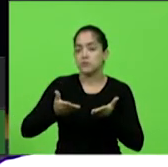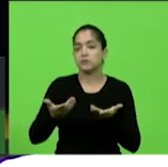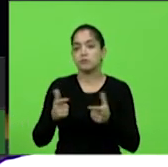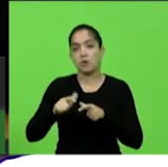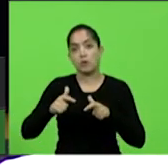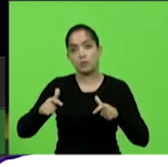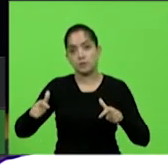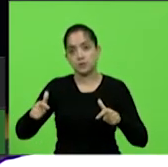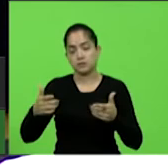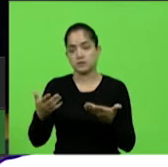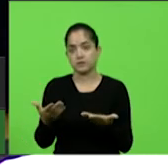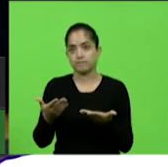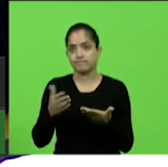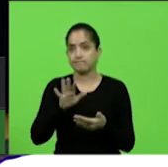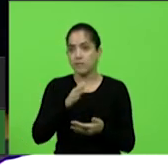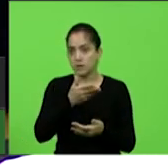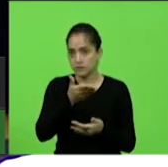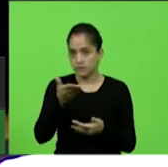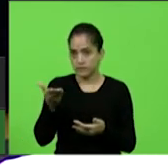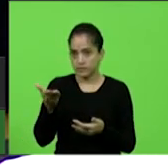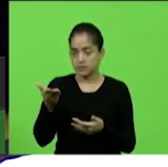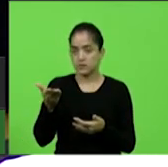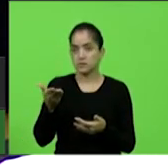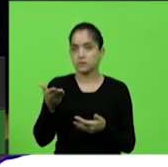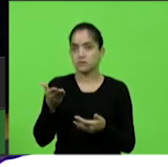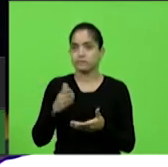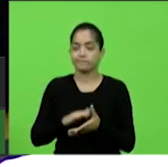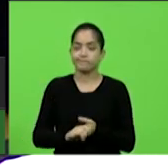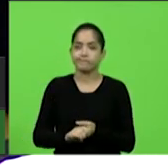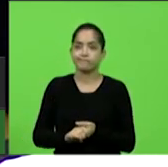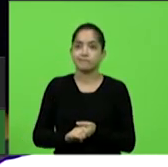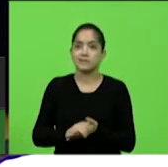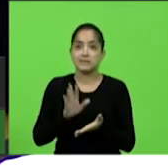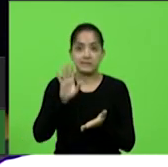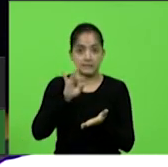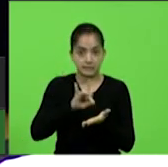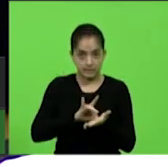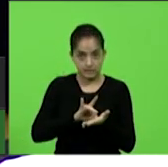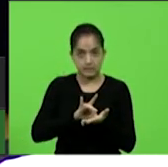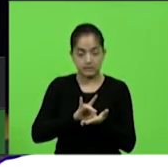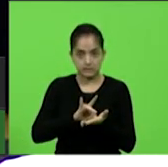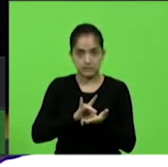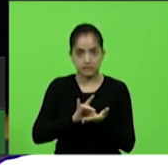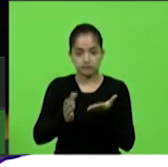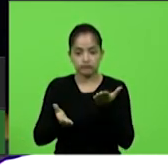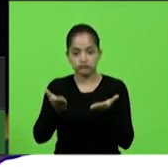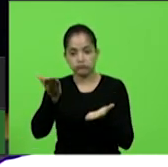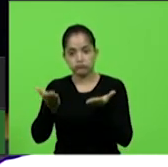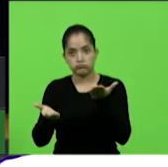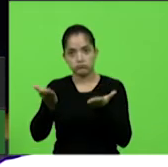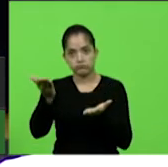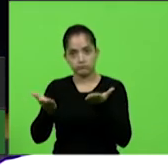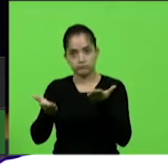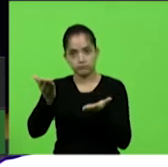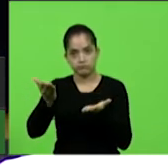E, senhores deputados, se há de fato a necessidade de um equilíbrio financeiro